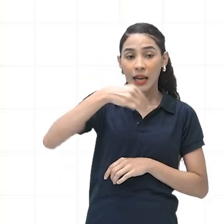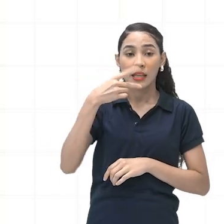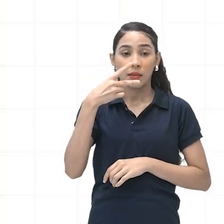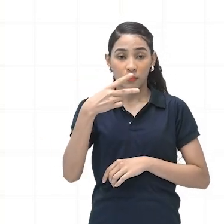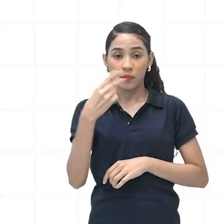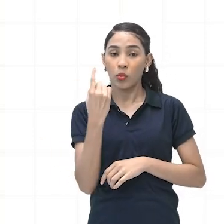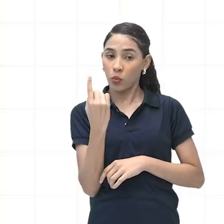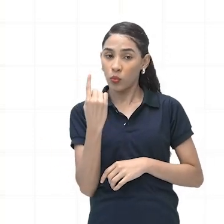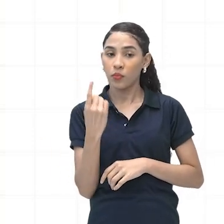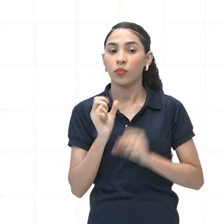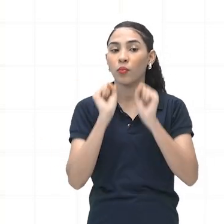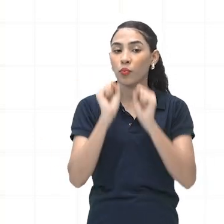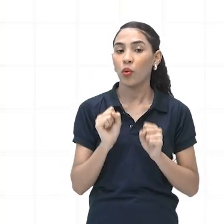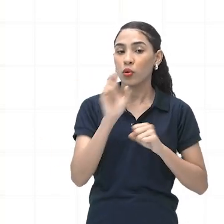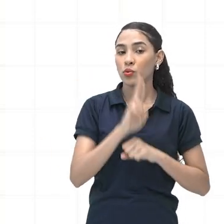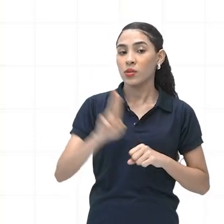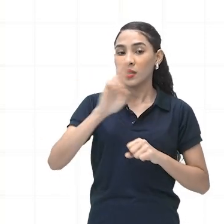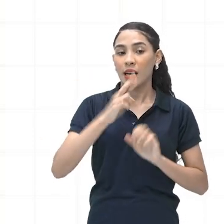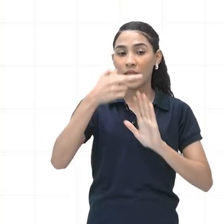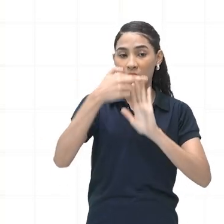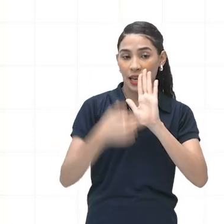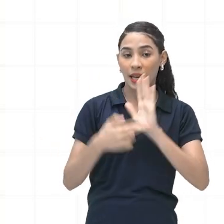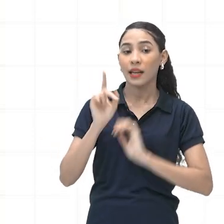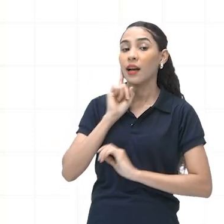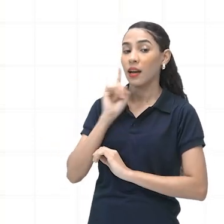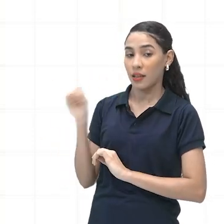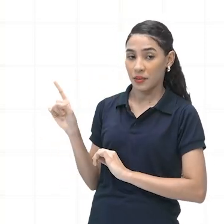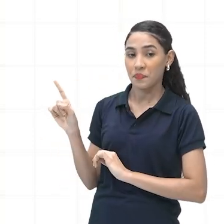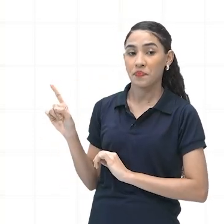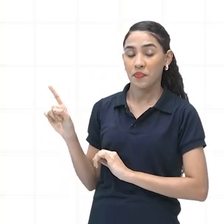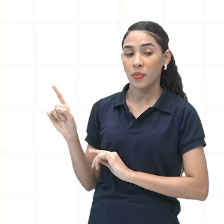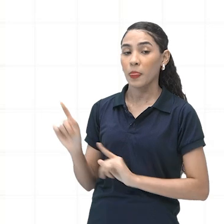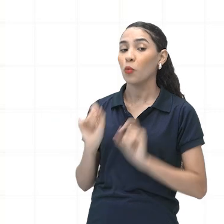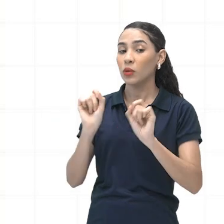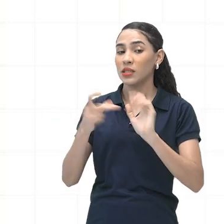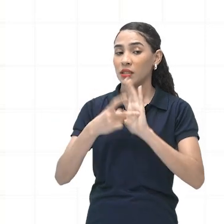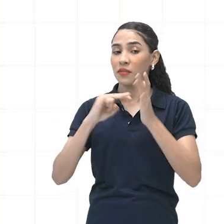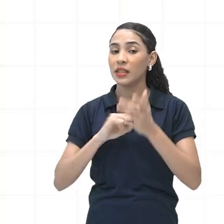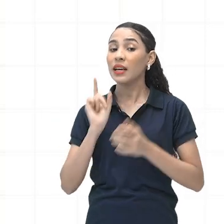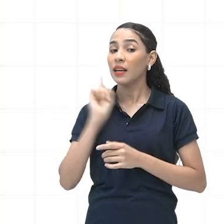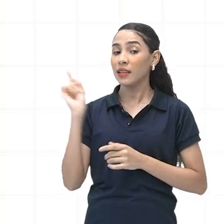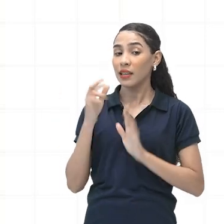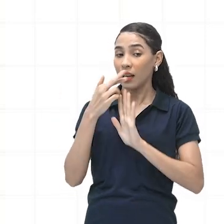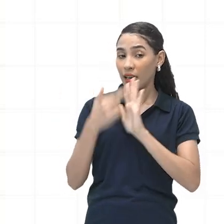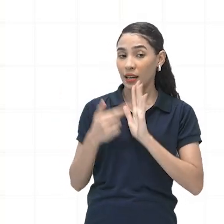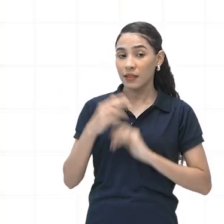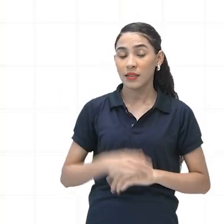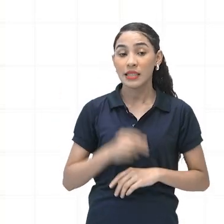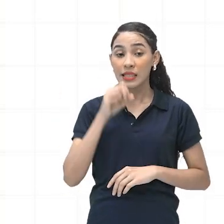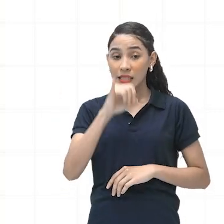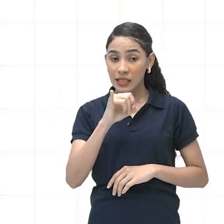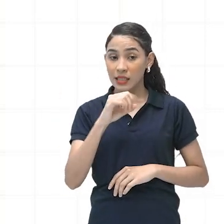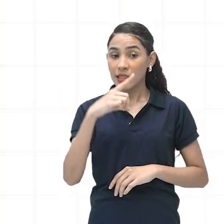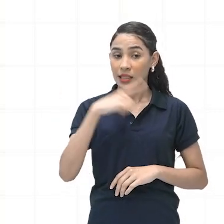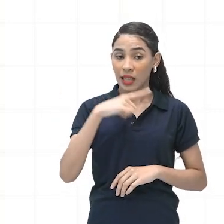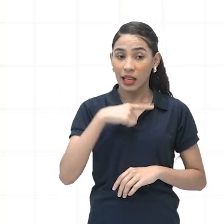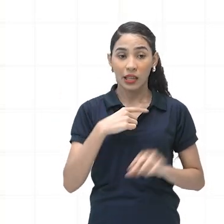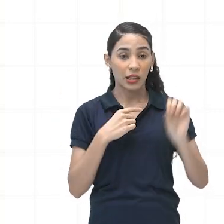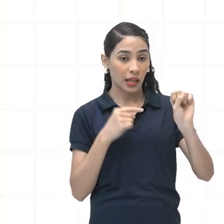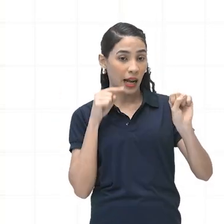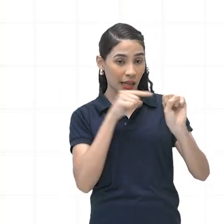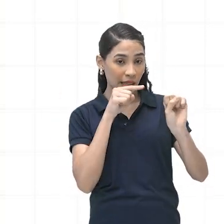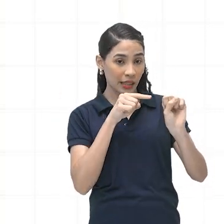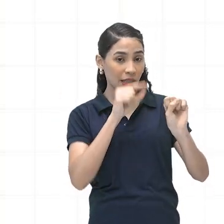posso utilizar essa propriedade. Então, o que que diz essa propriedade? Se eu tenho um expoente e